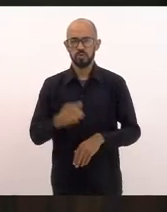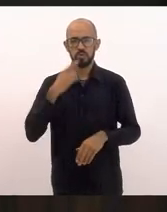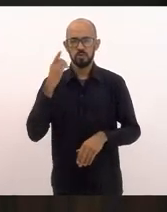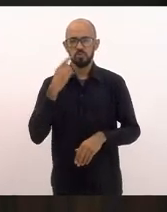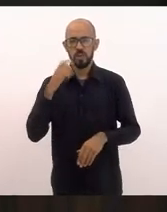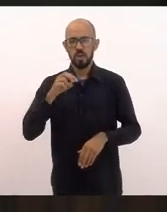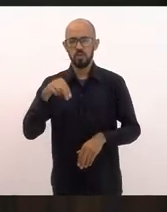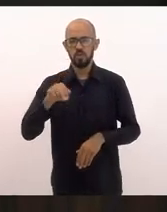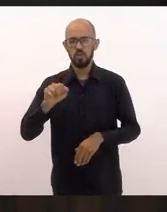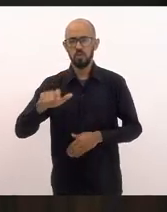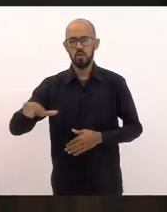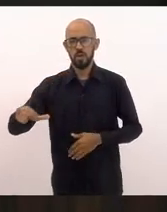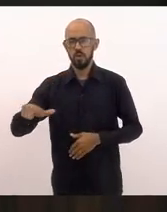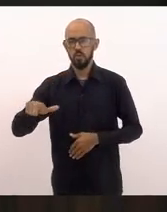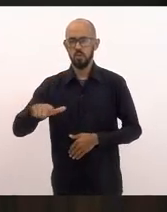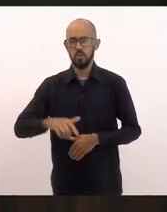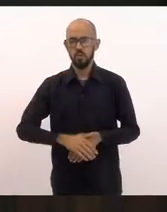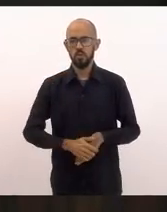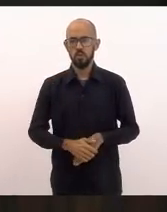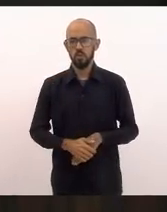Deputado Noel de Carvalho.